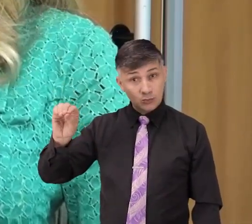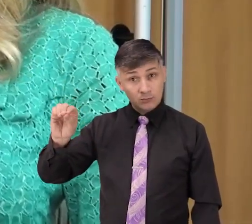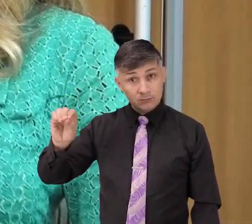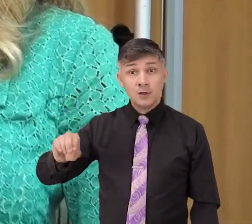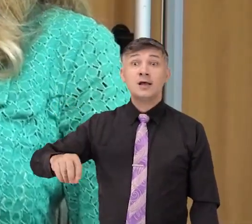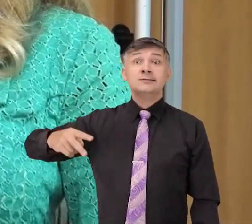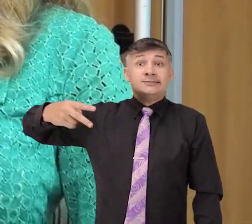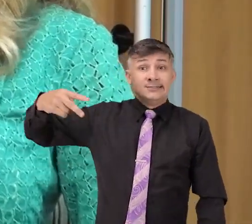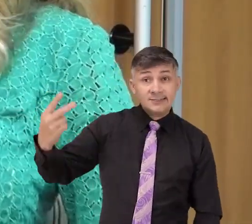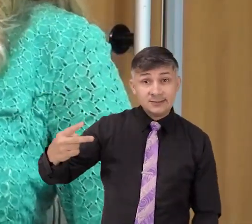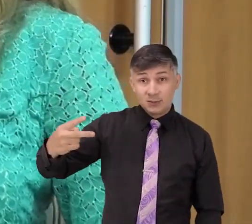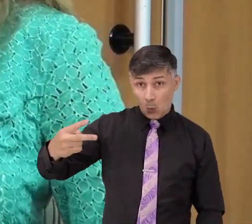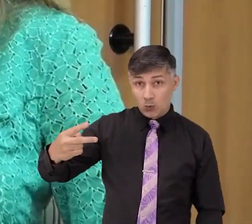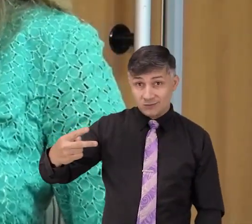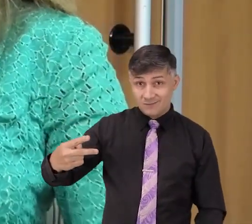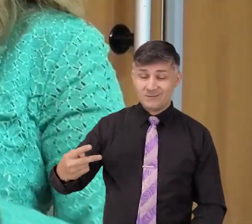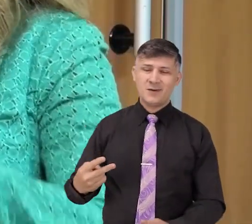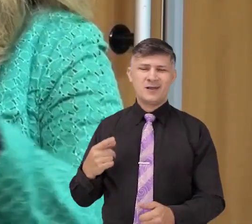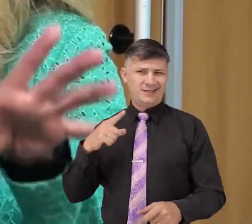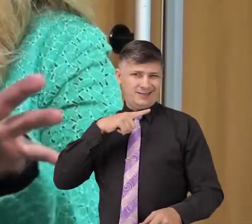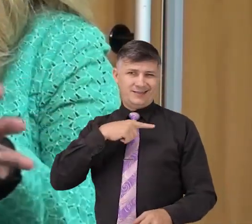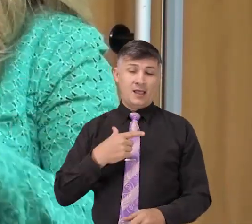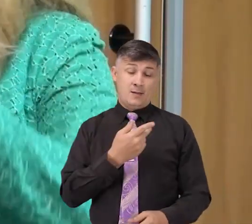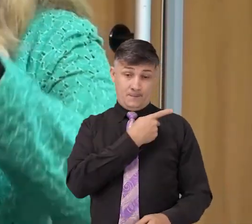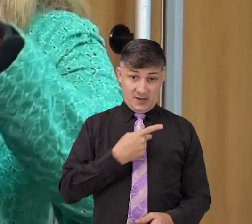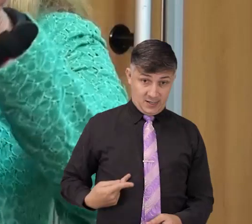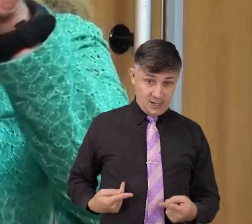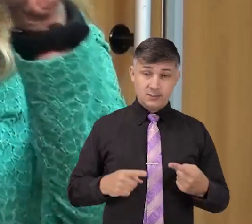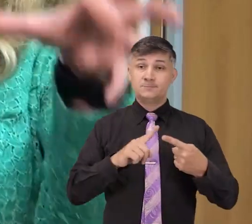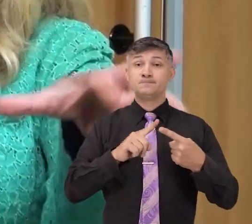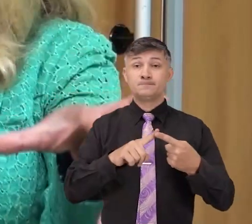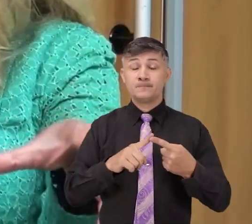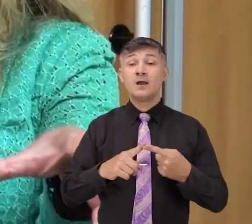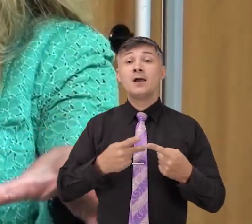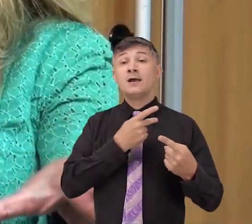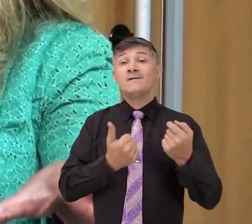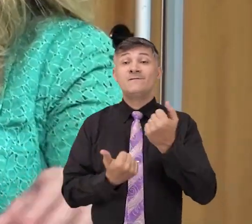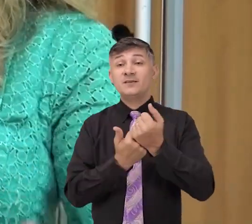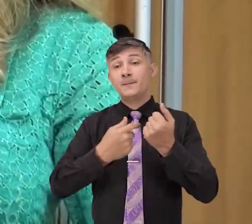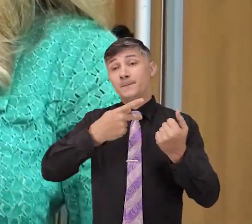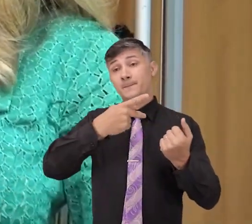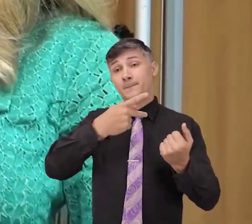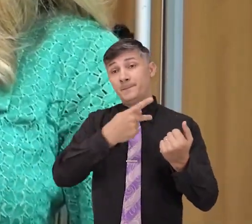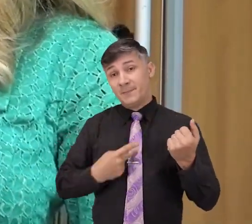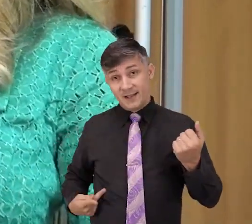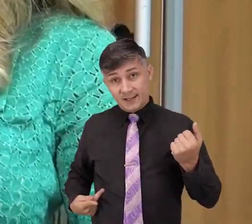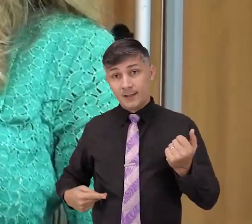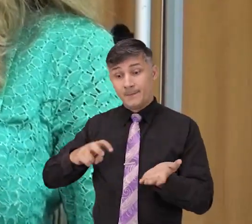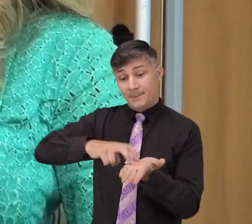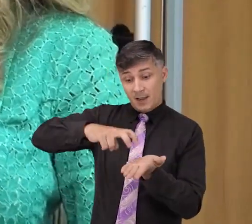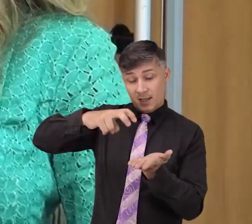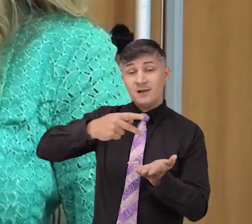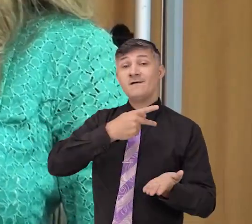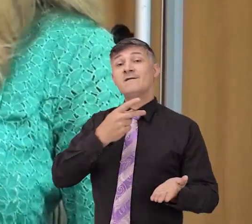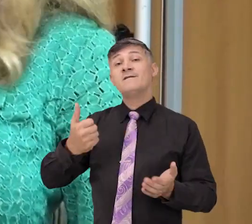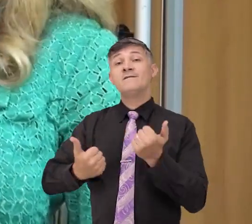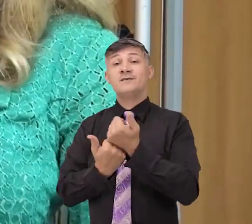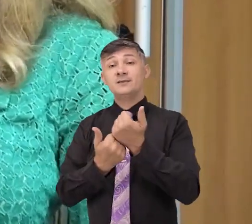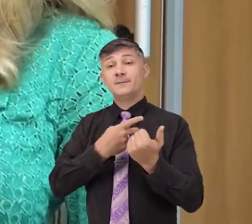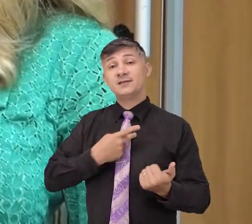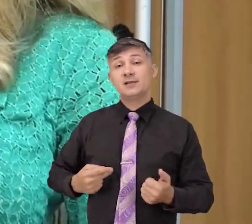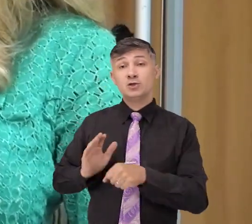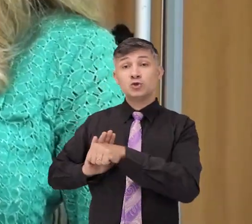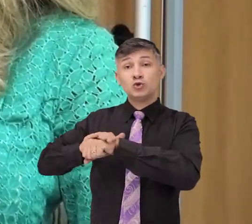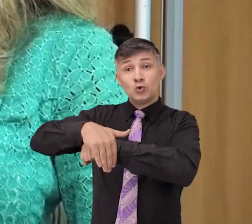Federal, e o meu segundo vice-presidente, porque nós dividimos, então era vice-presidente manhã e vice-presidente noite. E